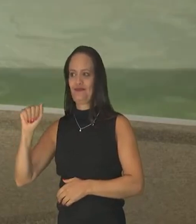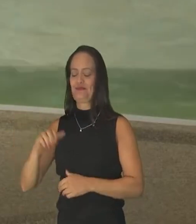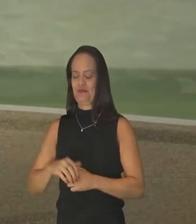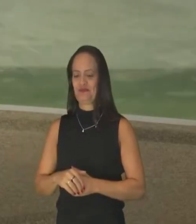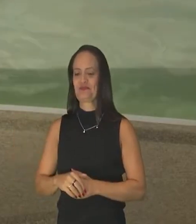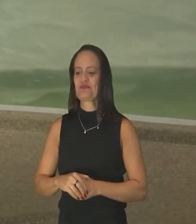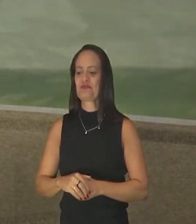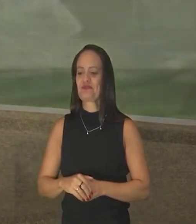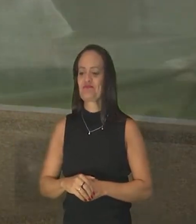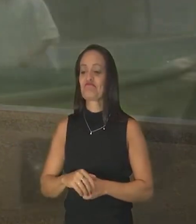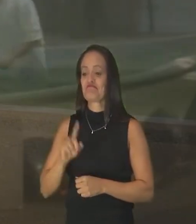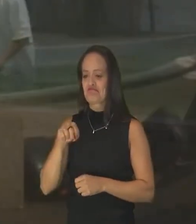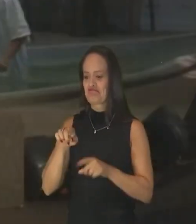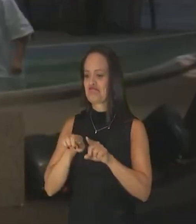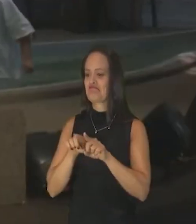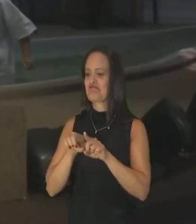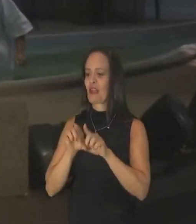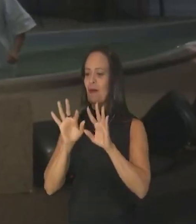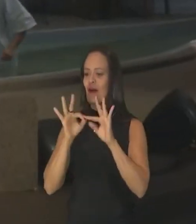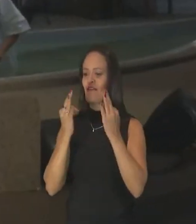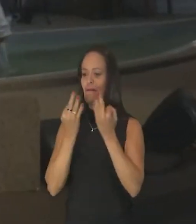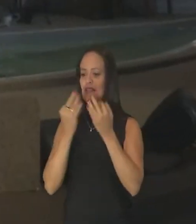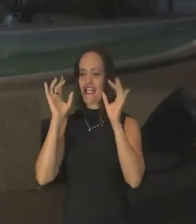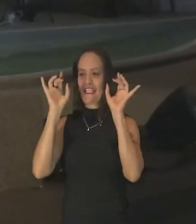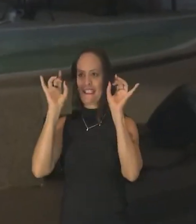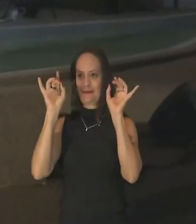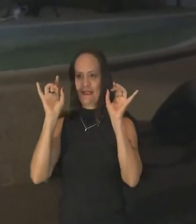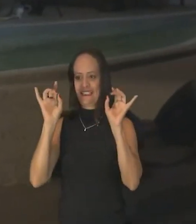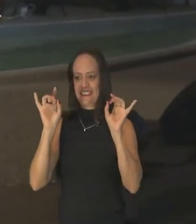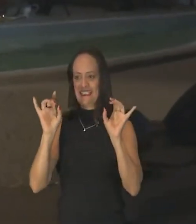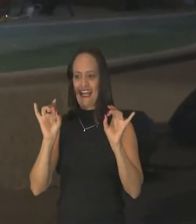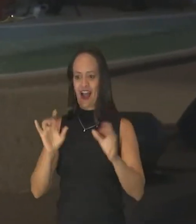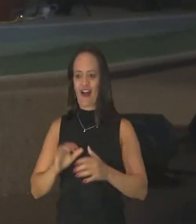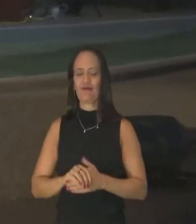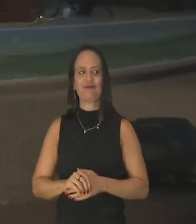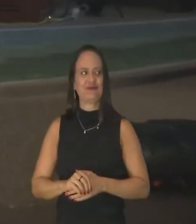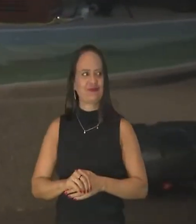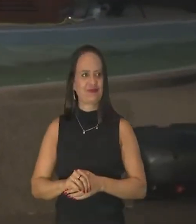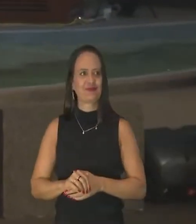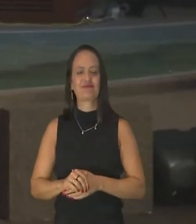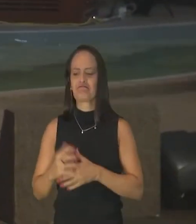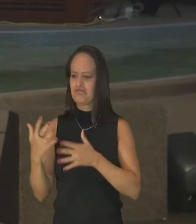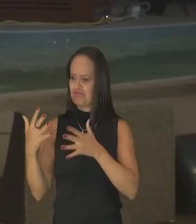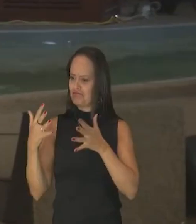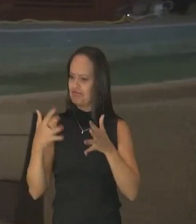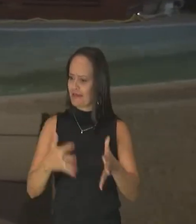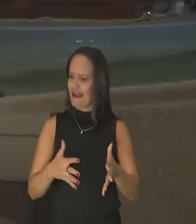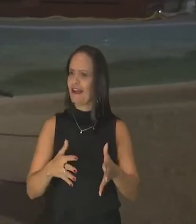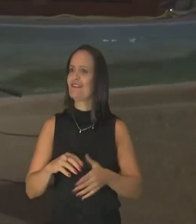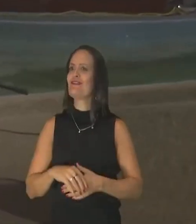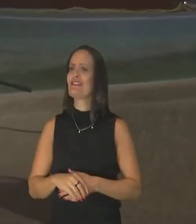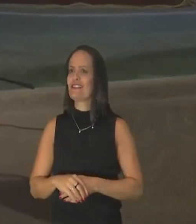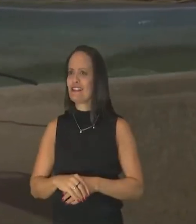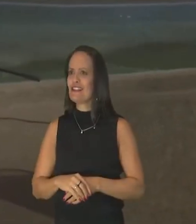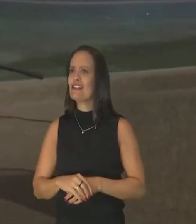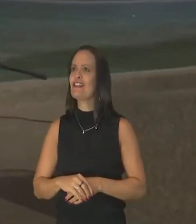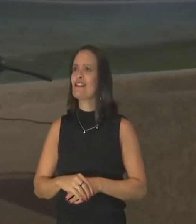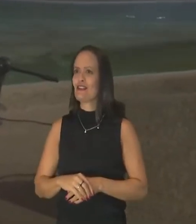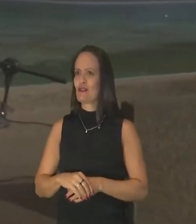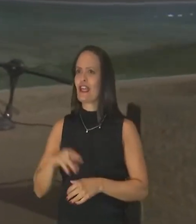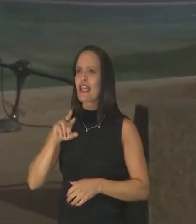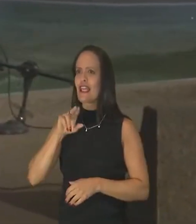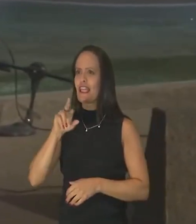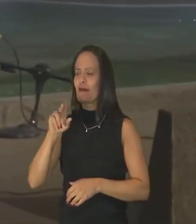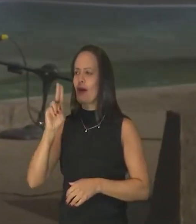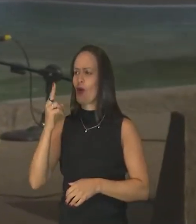também aqui de uma família especial de nossa igreja, que participa, nosso irmão Luiz Henrique e a